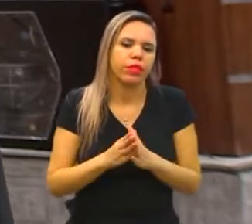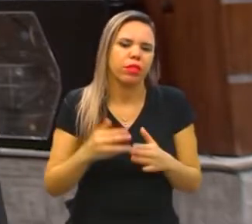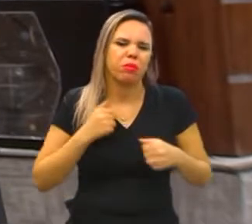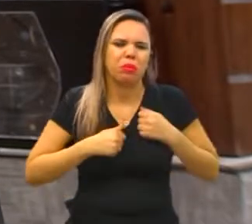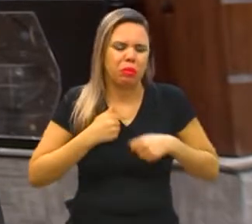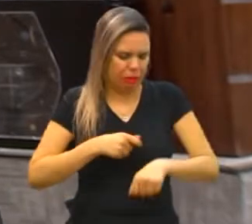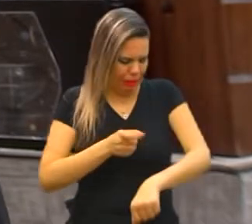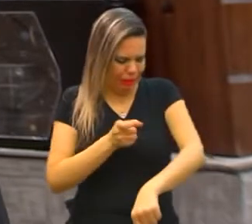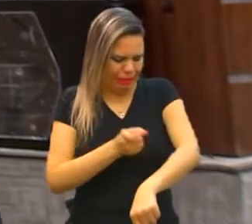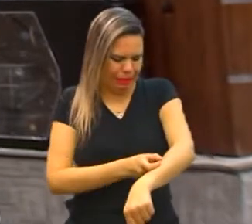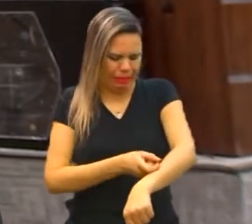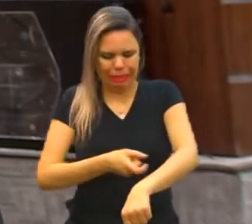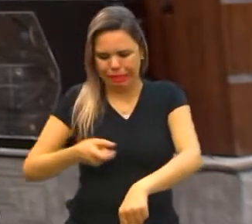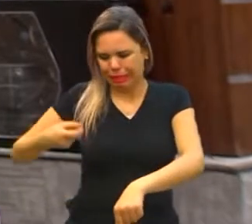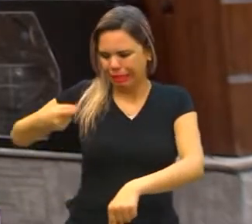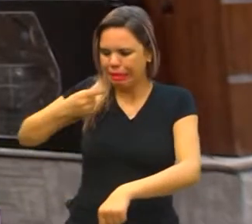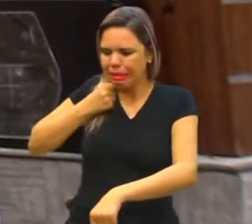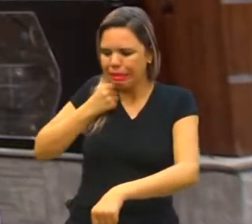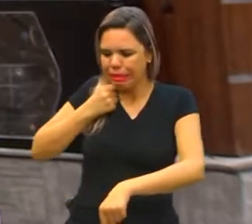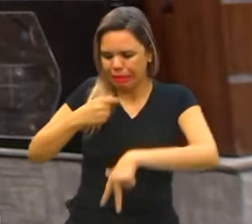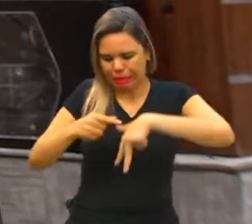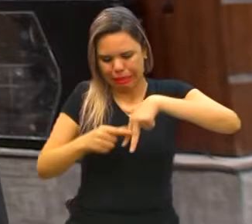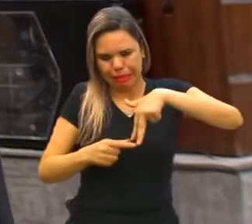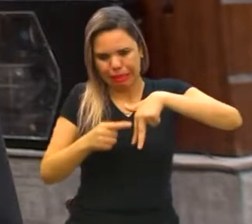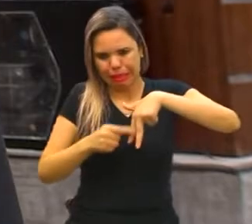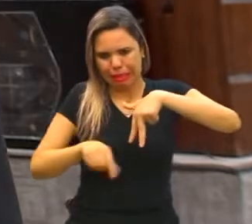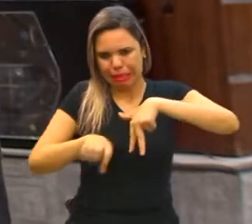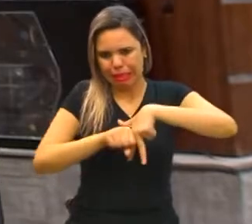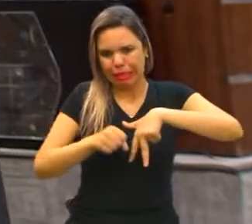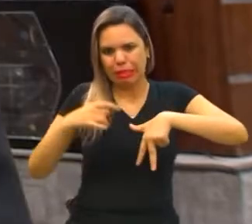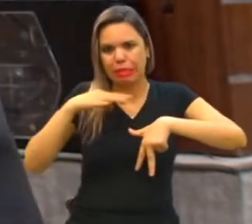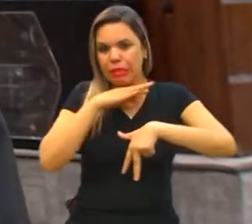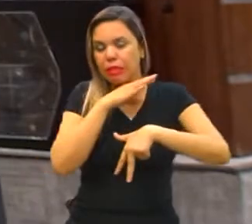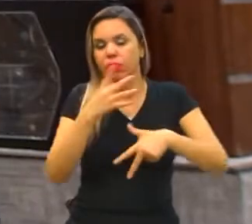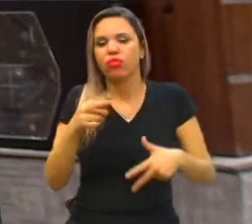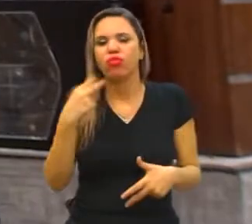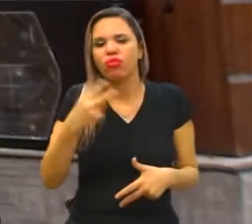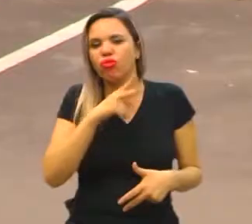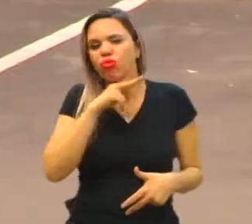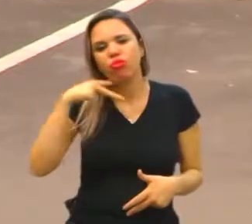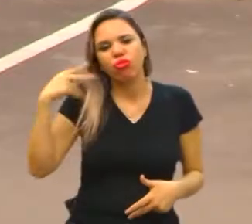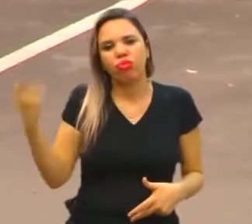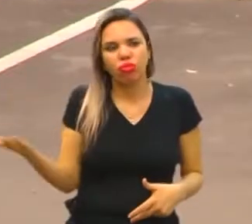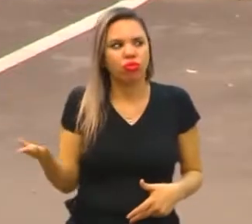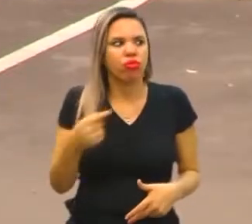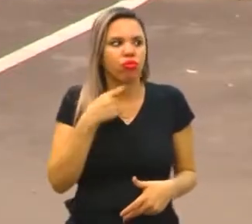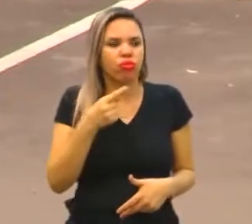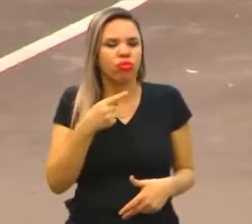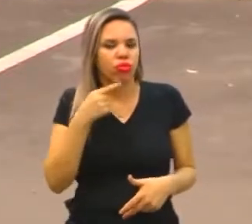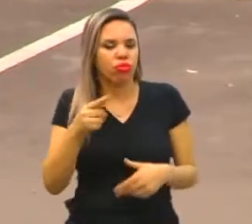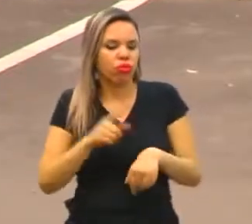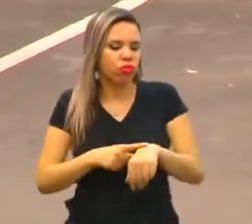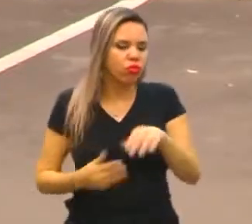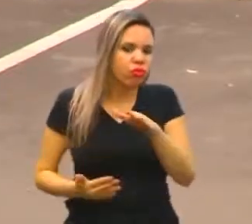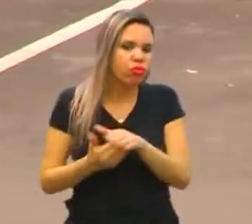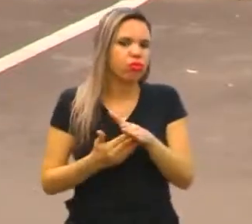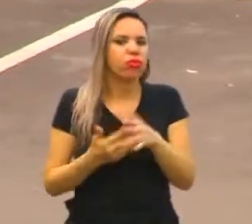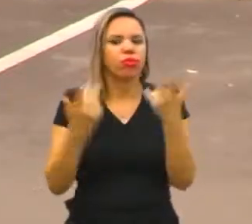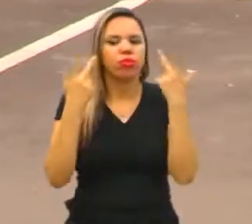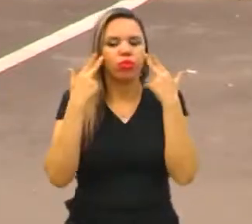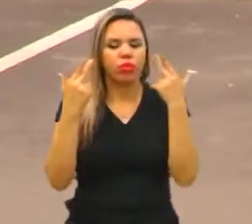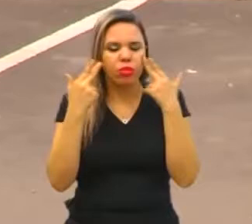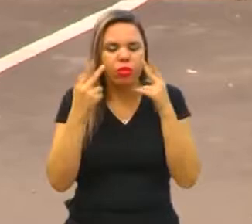hora que chega em casa, vai tomar um banho e tem um carrapato na perna, nos lugares onde fica mais quente. O vereador Permínio Monteiro questiona